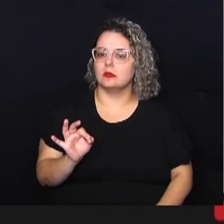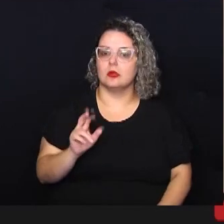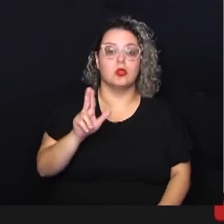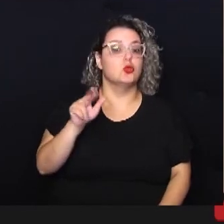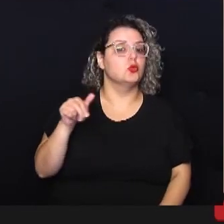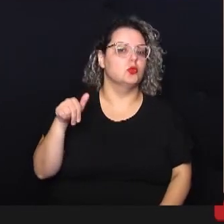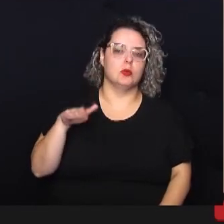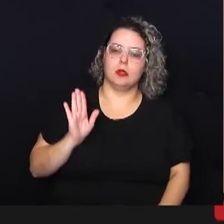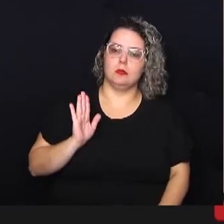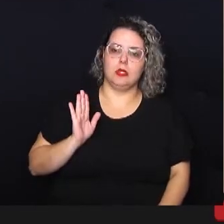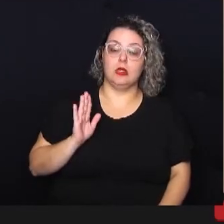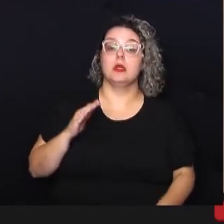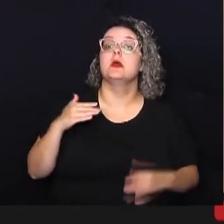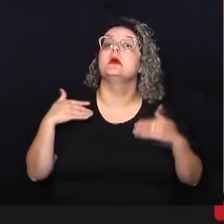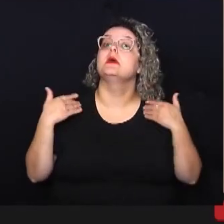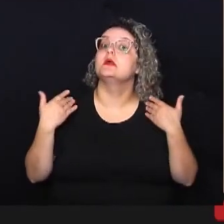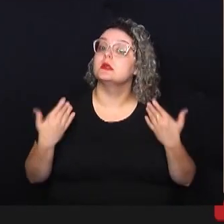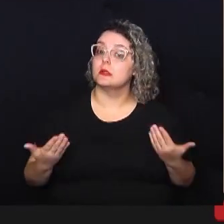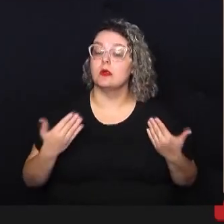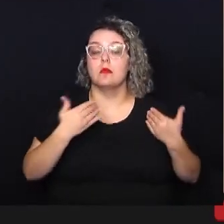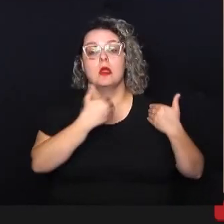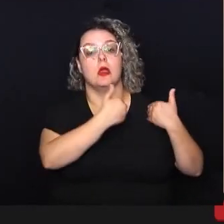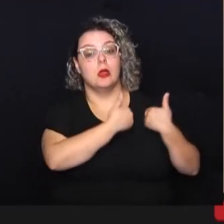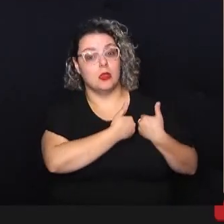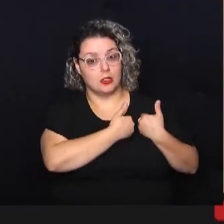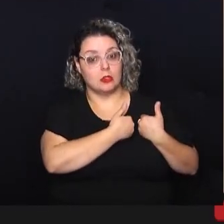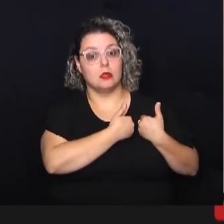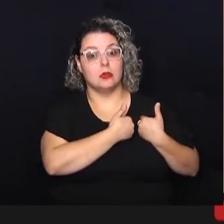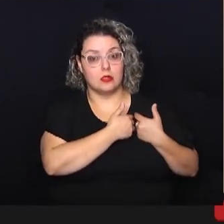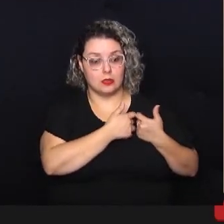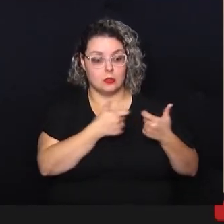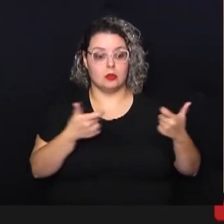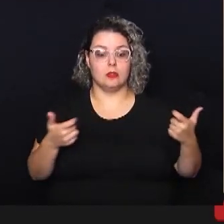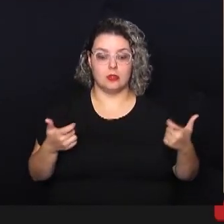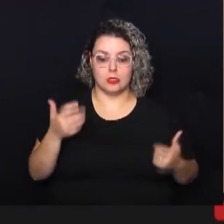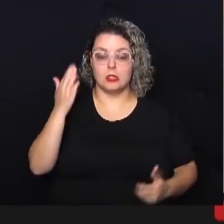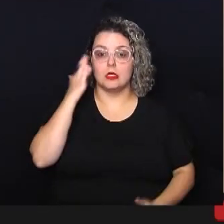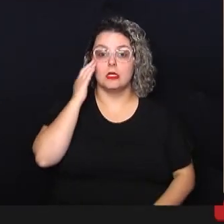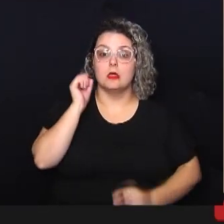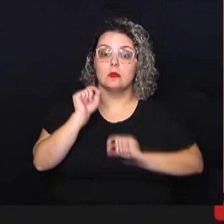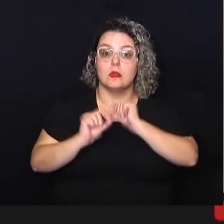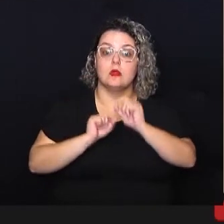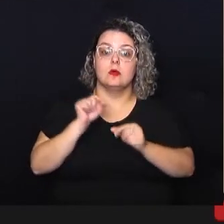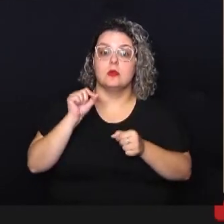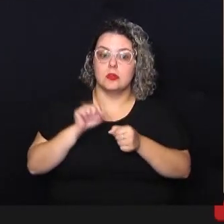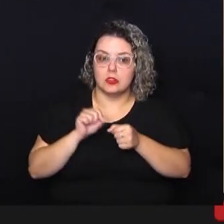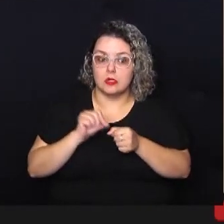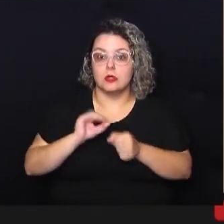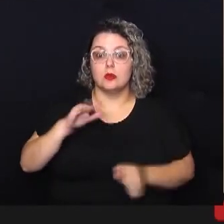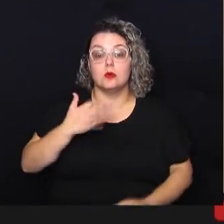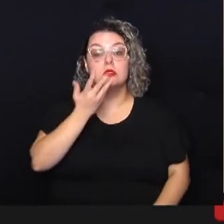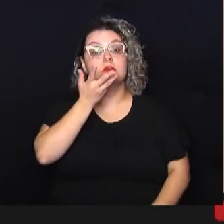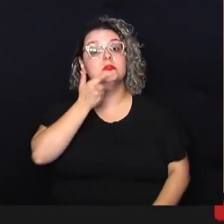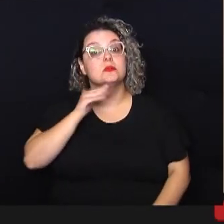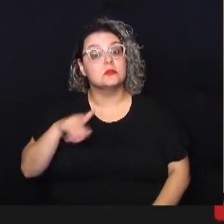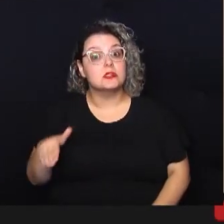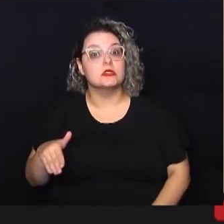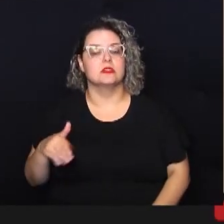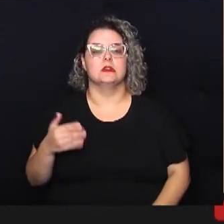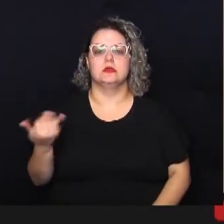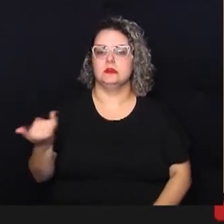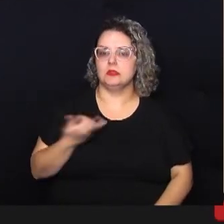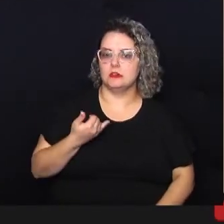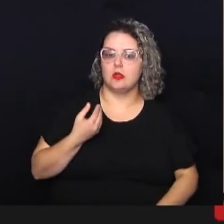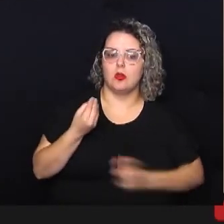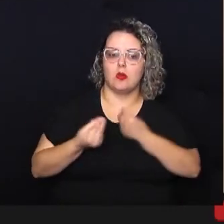Nunca. Então, assim, a responsabilidade é muito grande. A gente tem que saber o que fazer quando a criança contar, de que forma agir. E